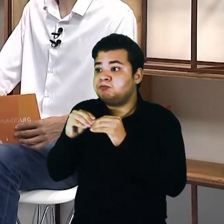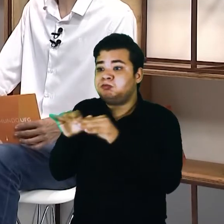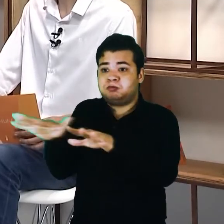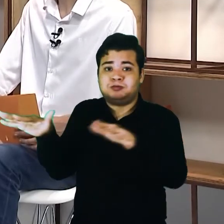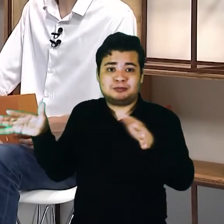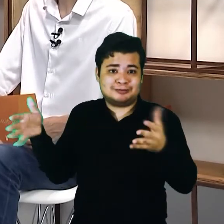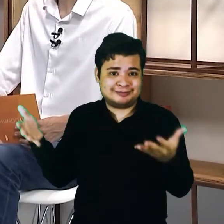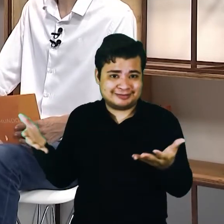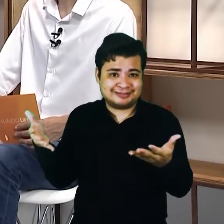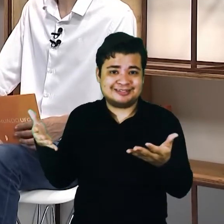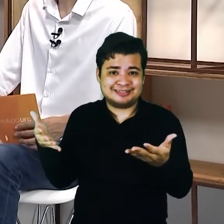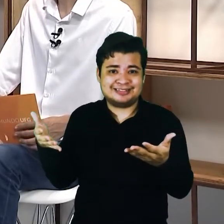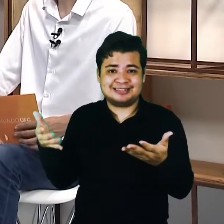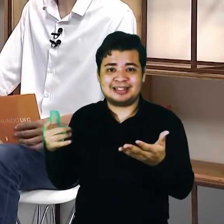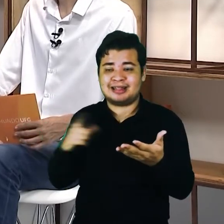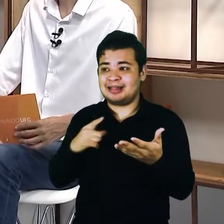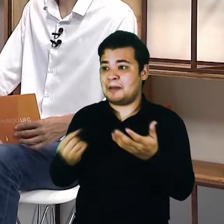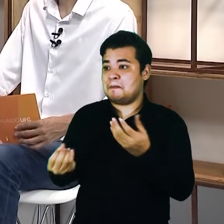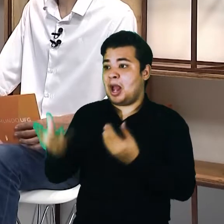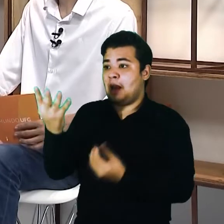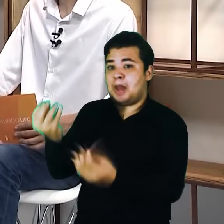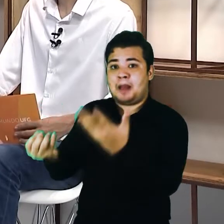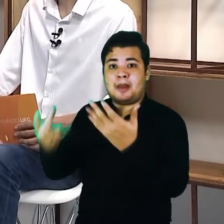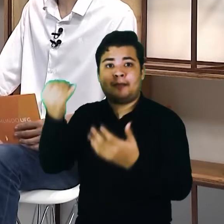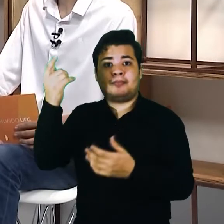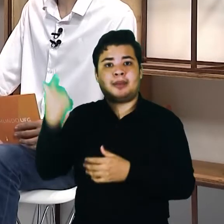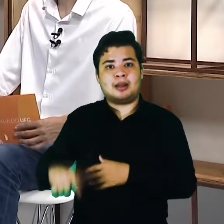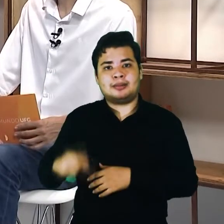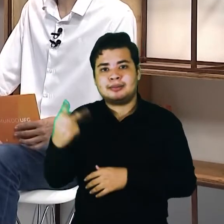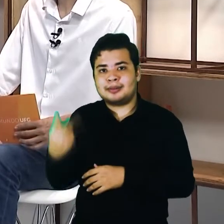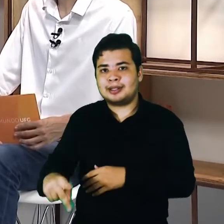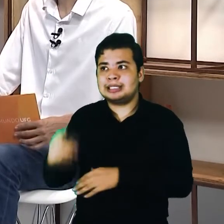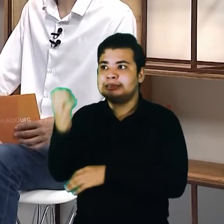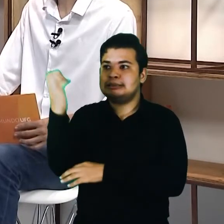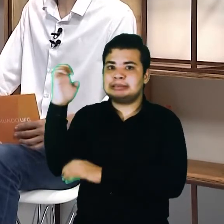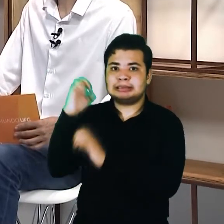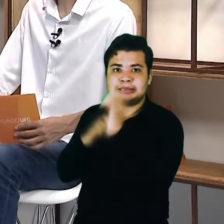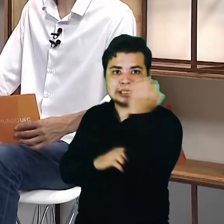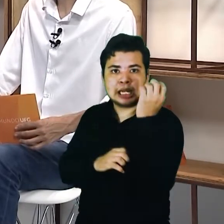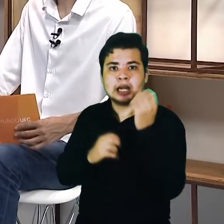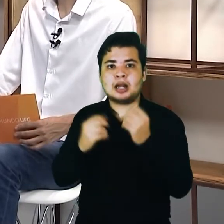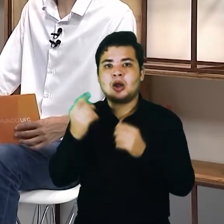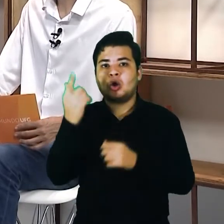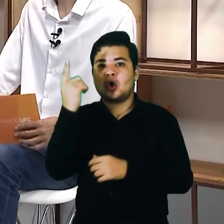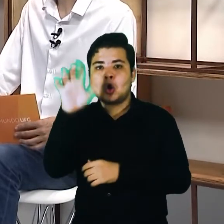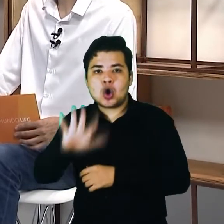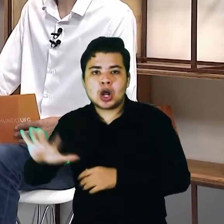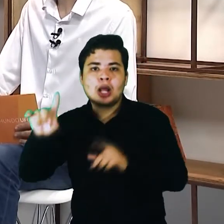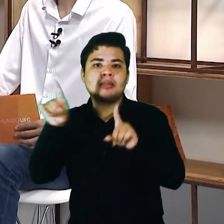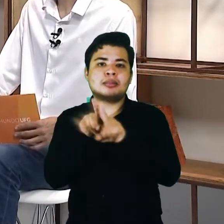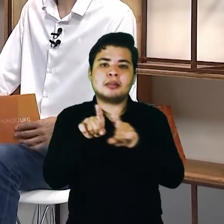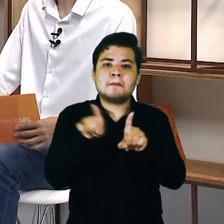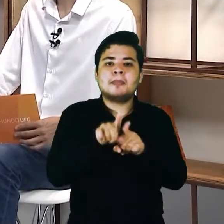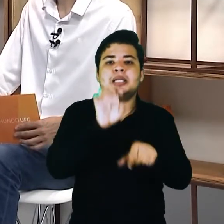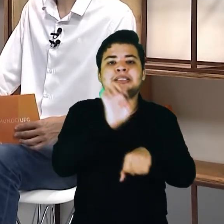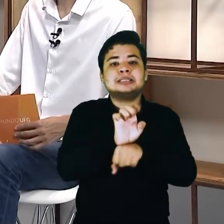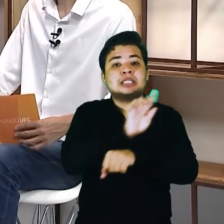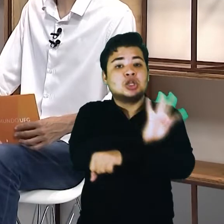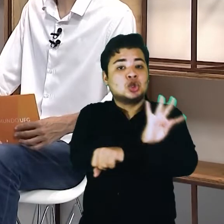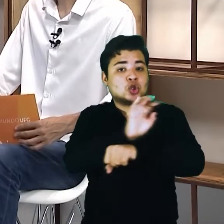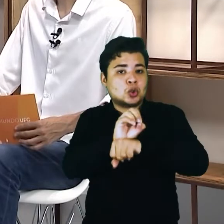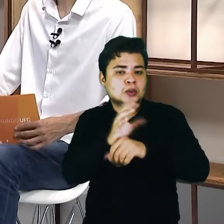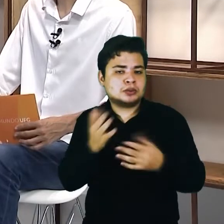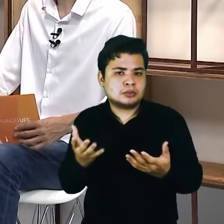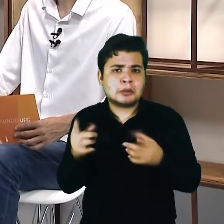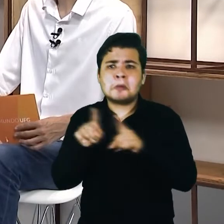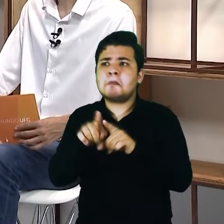são dominantes na paisagem do Cerrado, tanto de Goiás como Tocantins, mas em outros cerrados